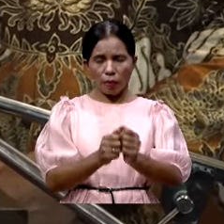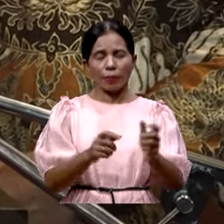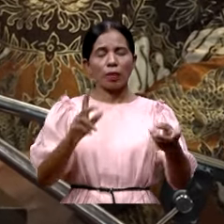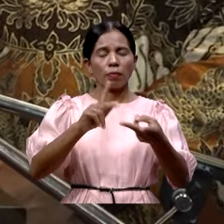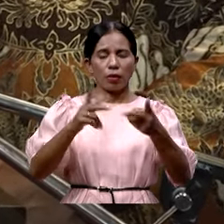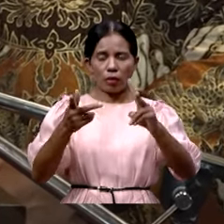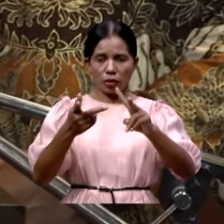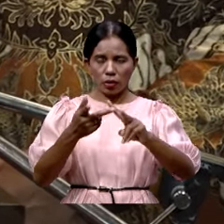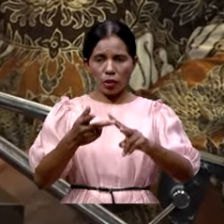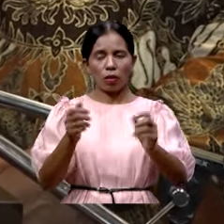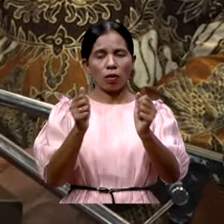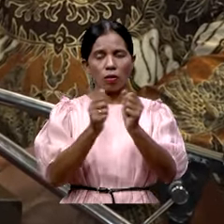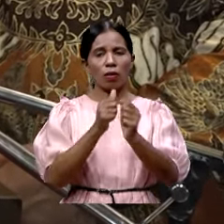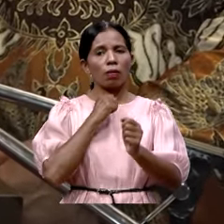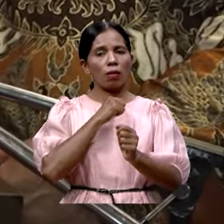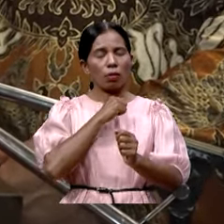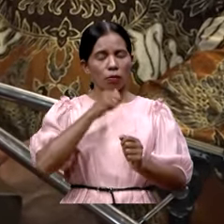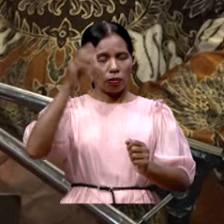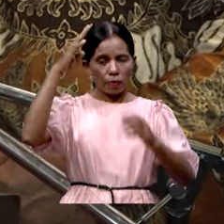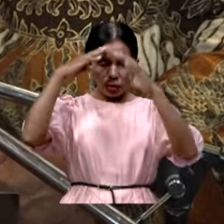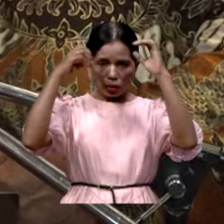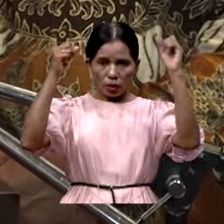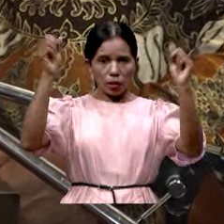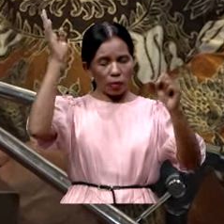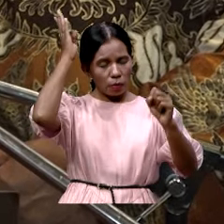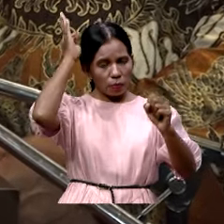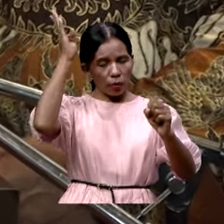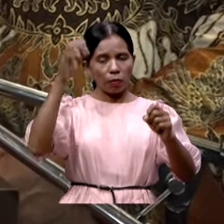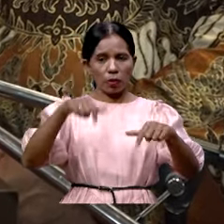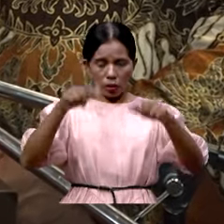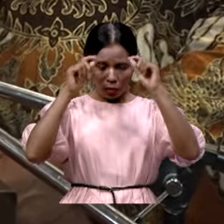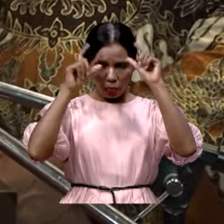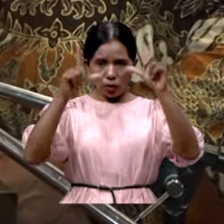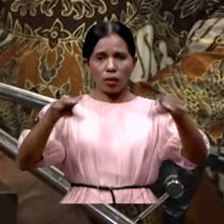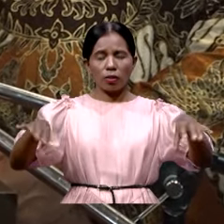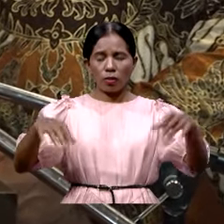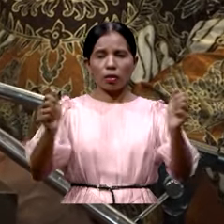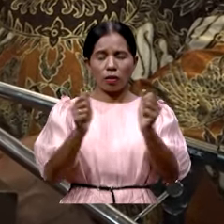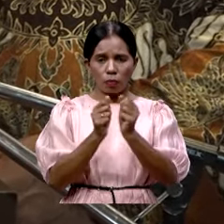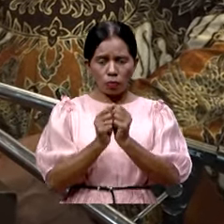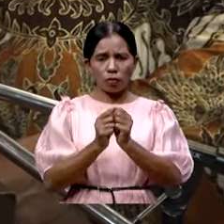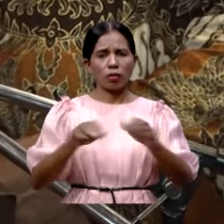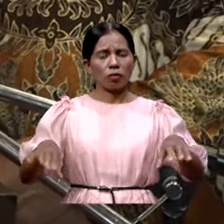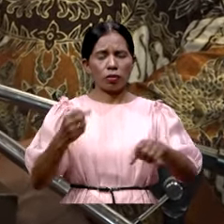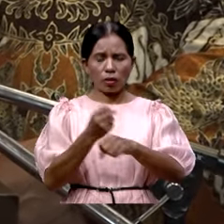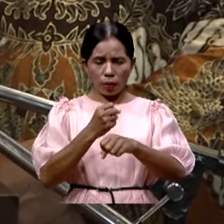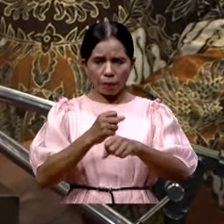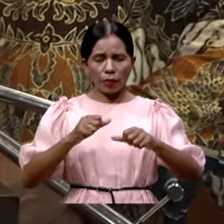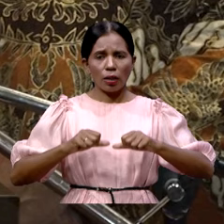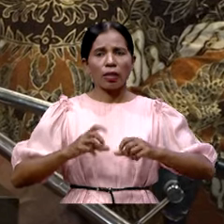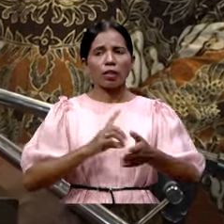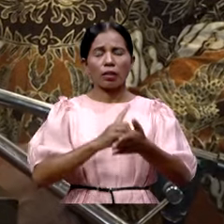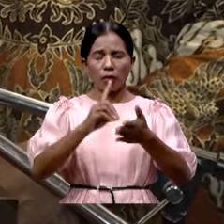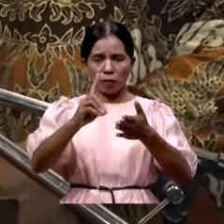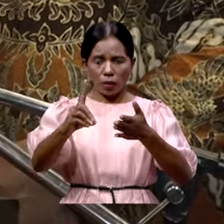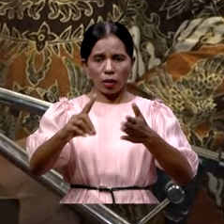ou Conferência Episcopal Timorense, Nunciatura Apostólica Timor-Leste, Serviço na Manas com Ana, Semana Hira, Nelar